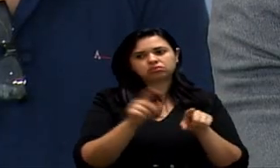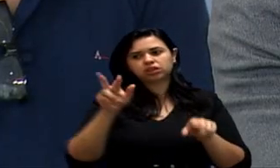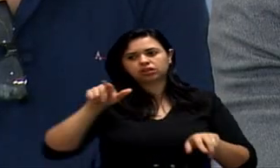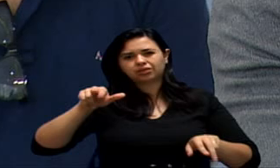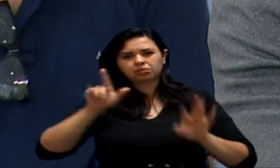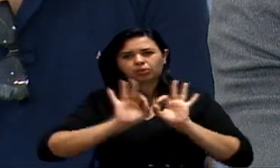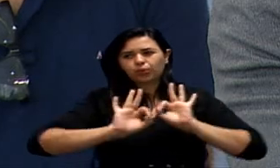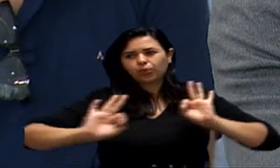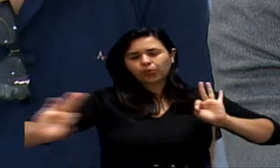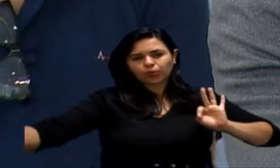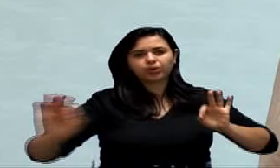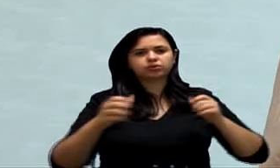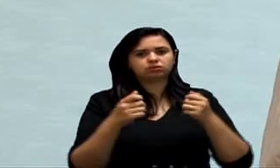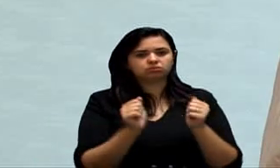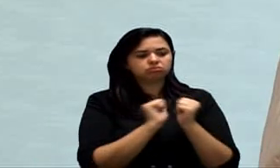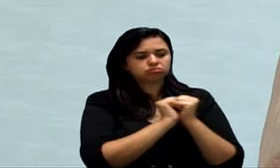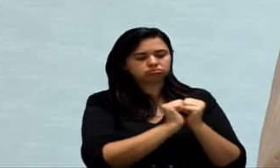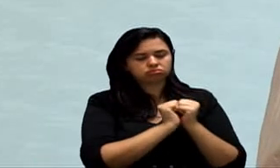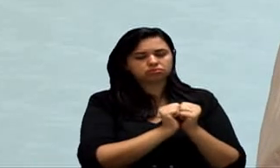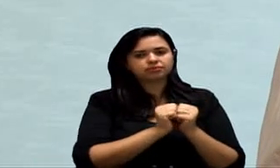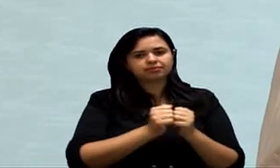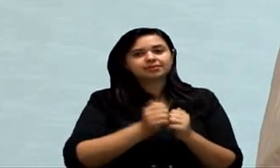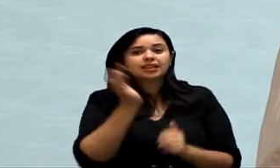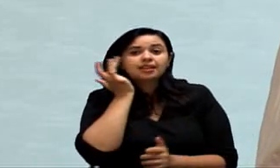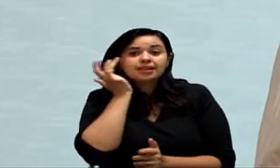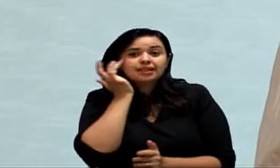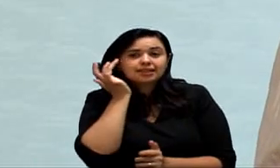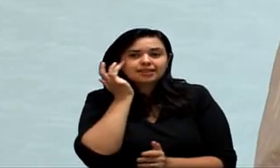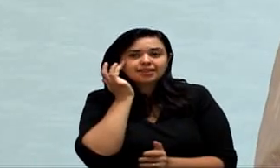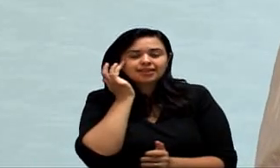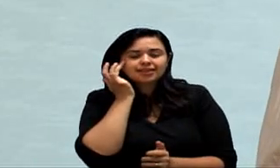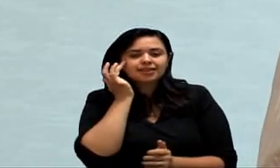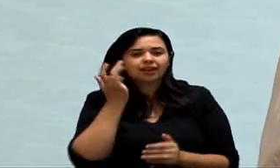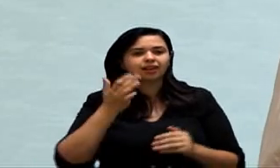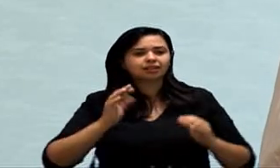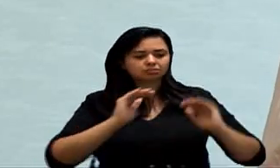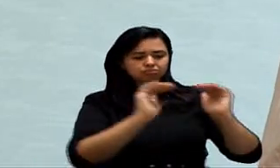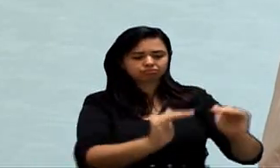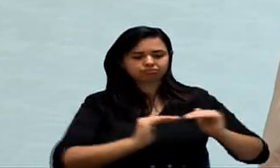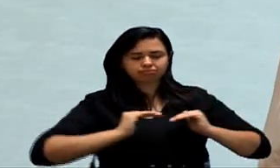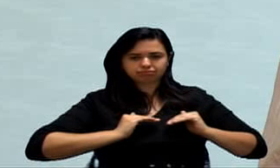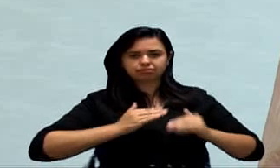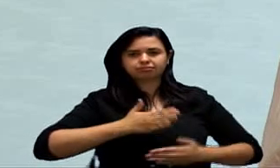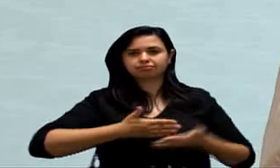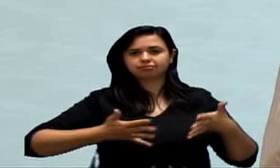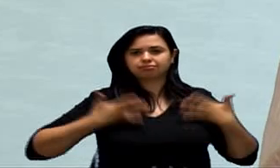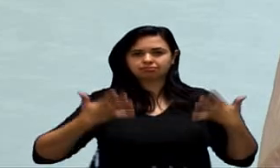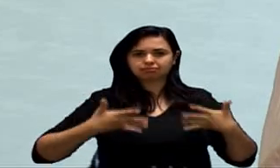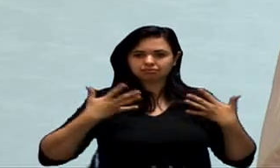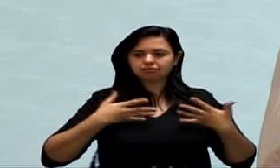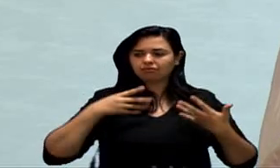Se sábio, filho meu, alegra o meu coração para que tenha alguma coisa a responder àquele que me desprezar.